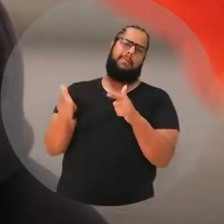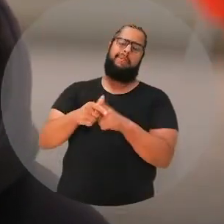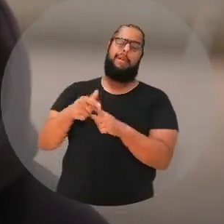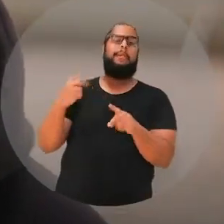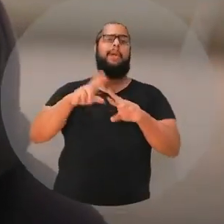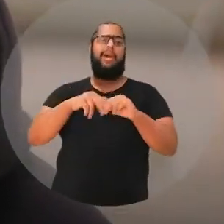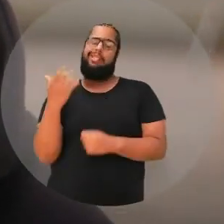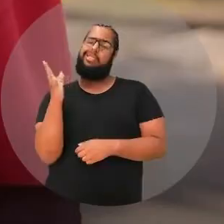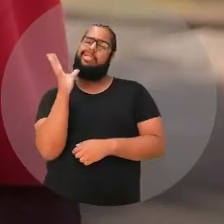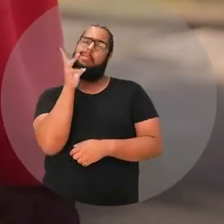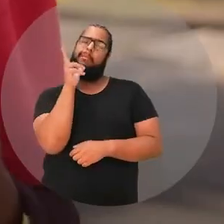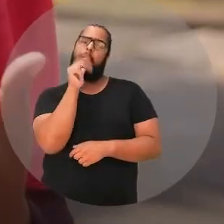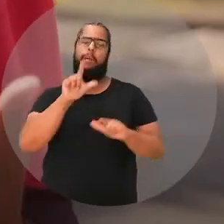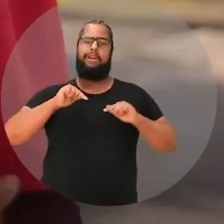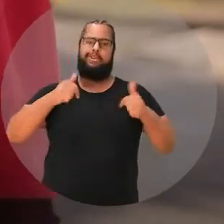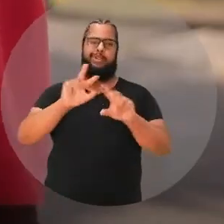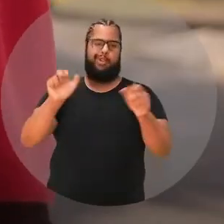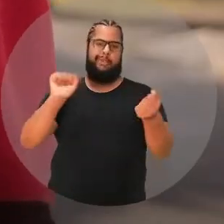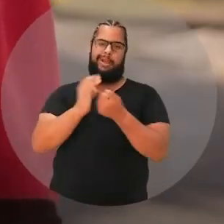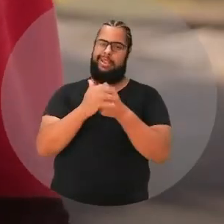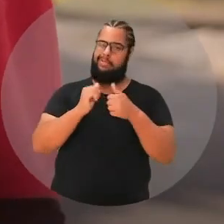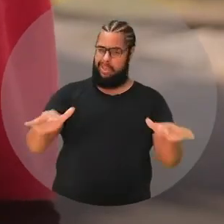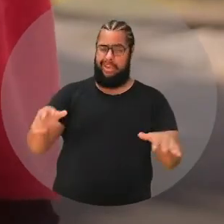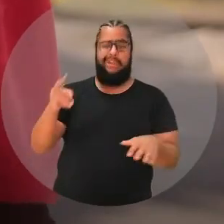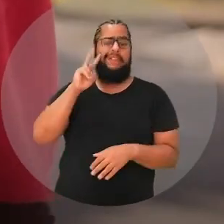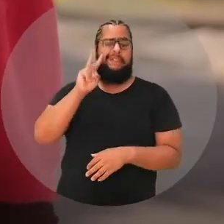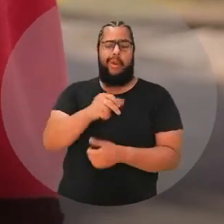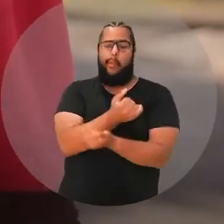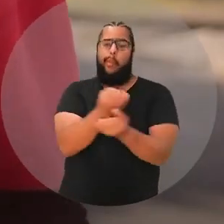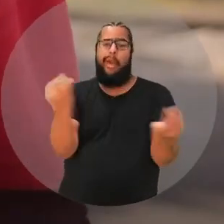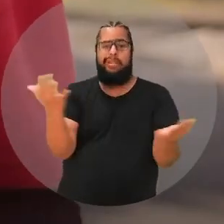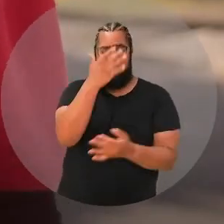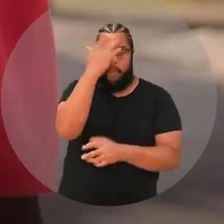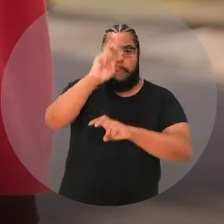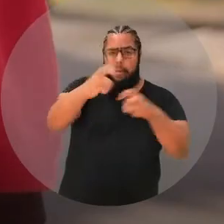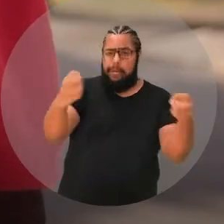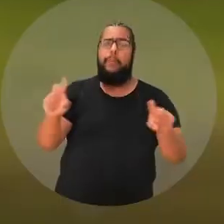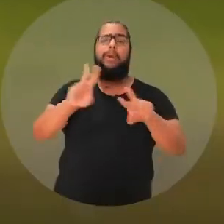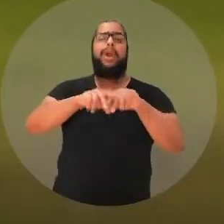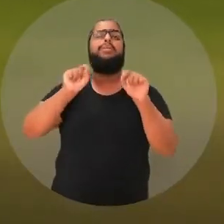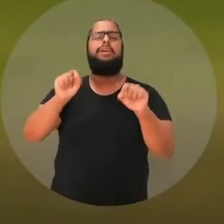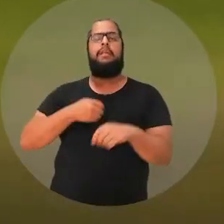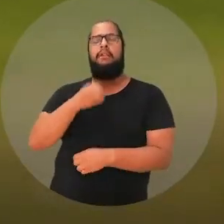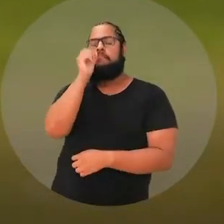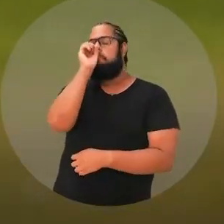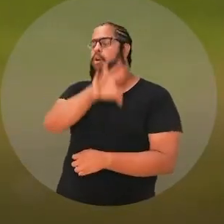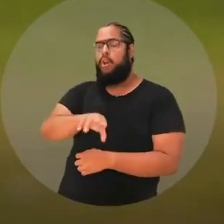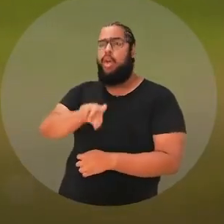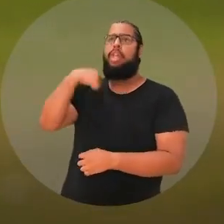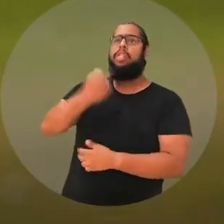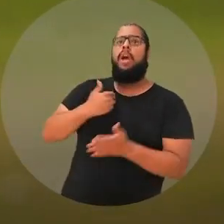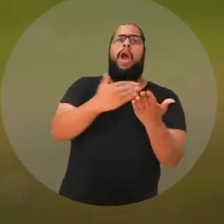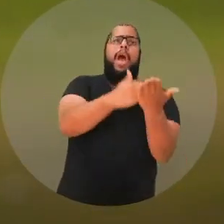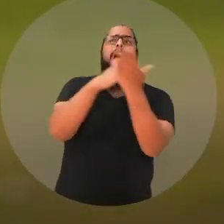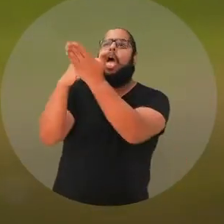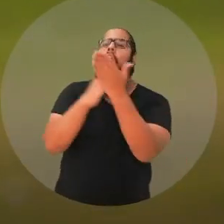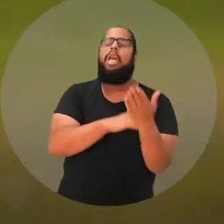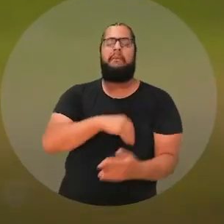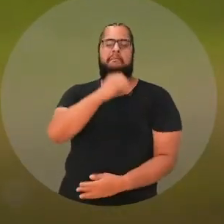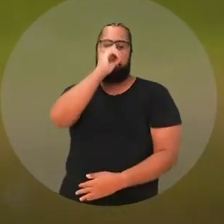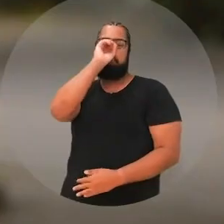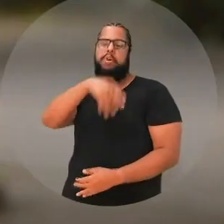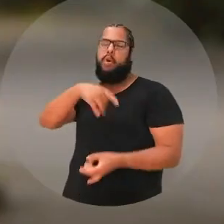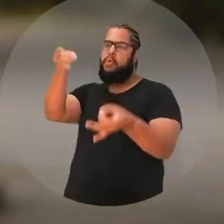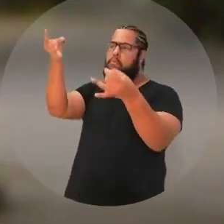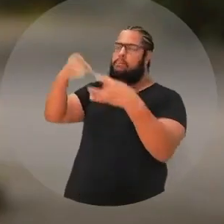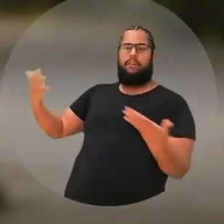agir com relação à pandemia. A quantidade de morte no Brasil foi absurda por descaso. Simplesmente, ele virou as costas quando a gente mais